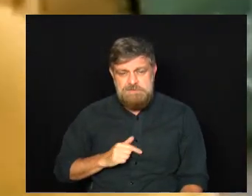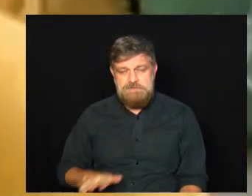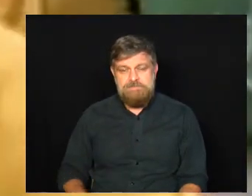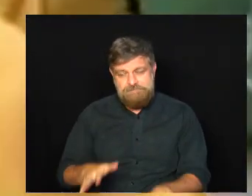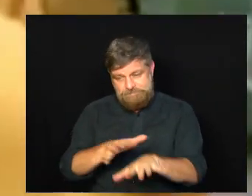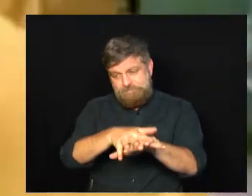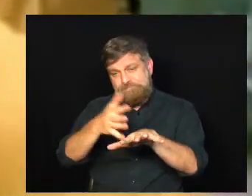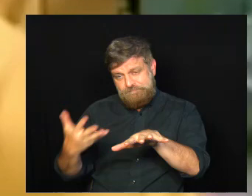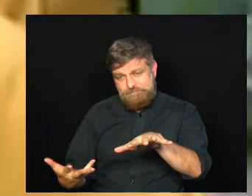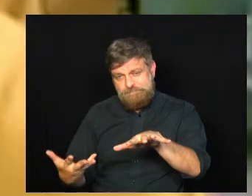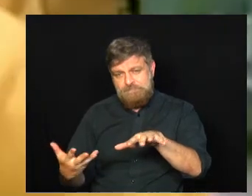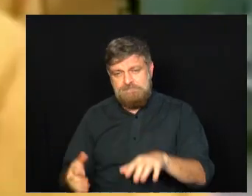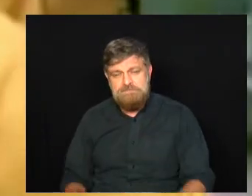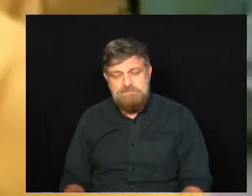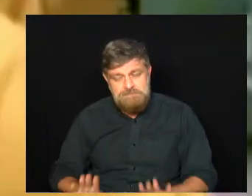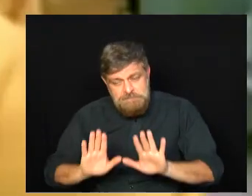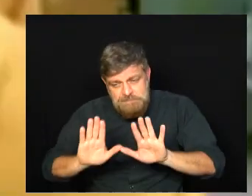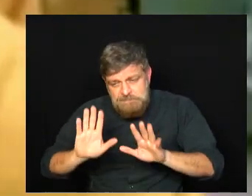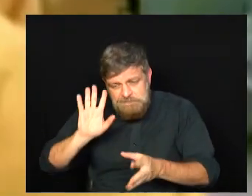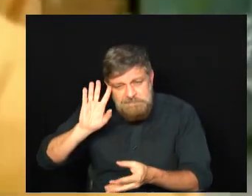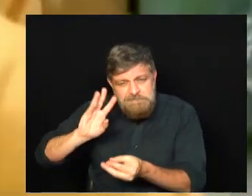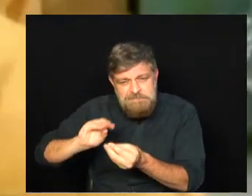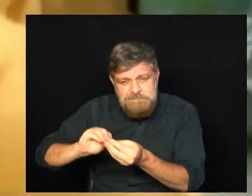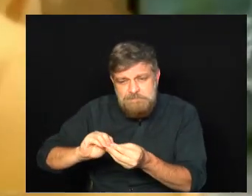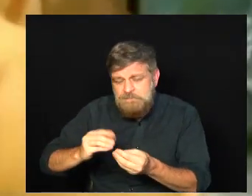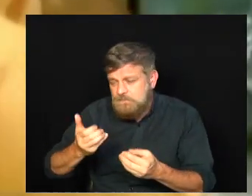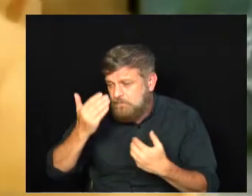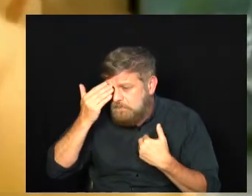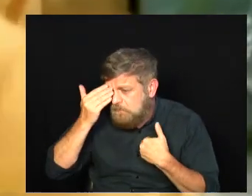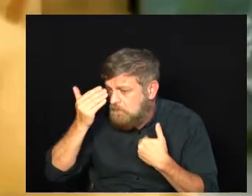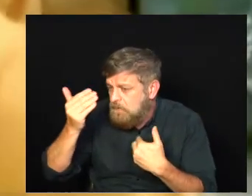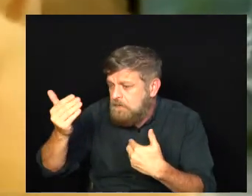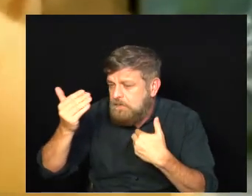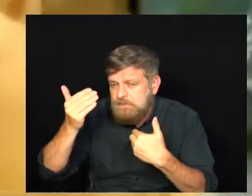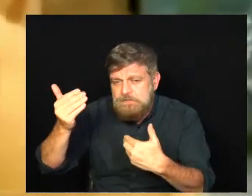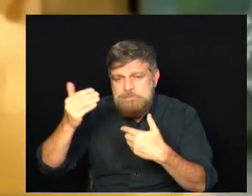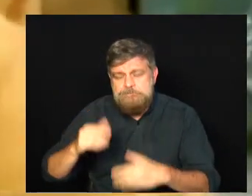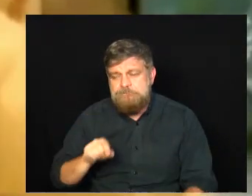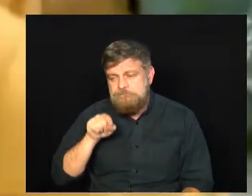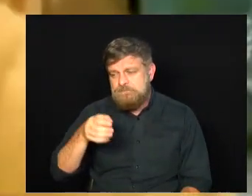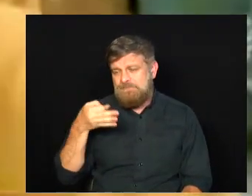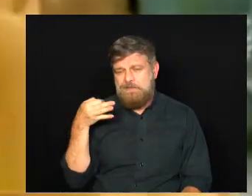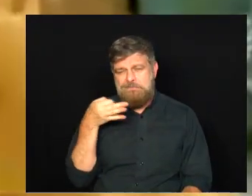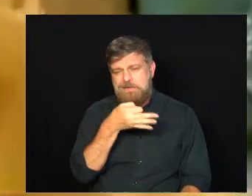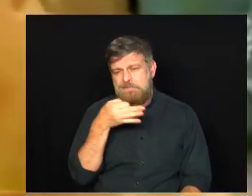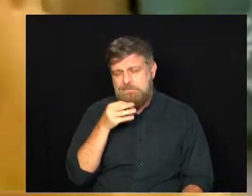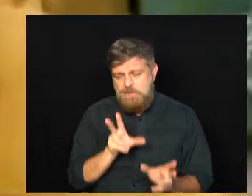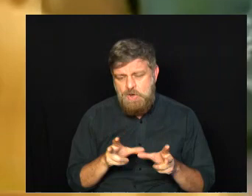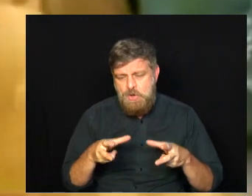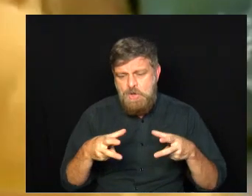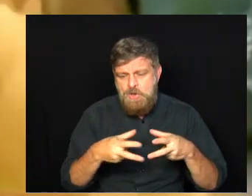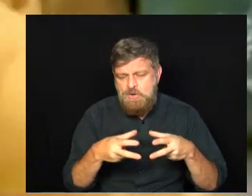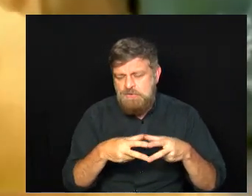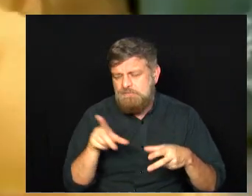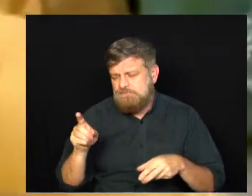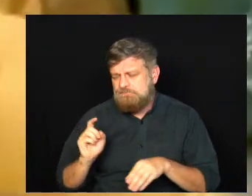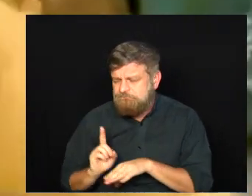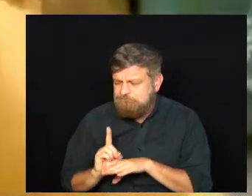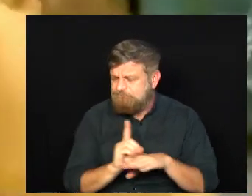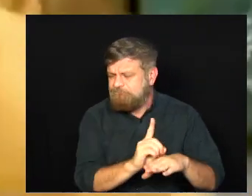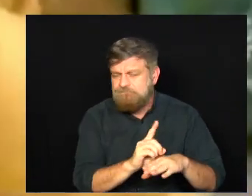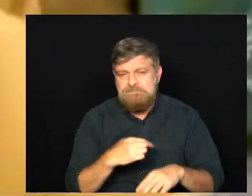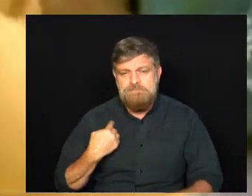não. Mas, enfim, agradecer demais essa contribuição da comissão e, com certeza, nós vamos desdobrar